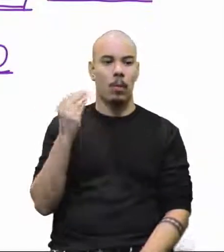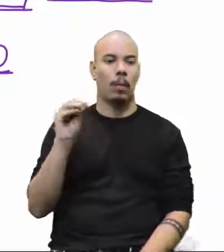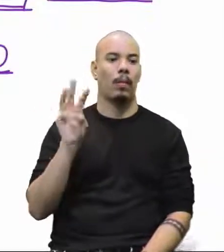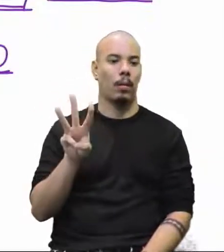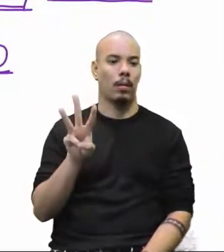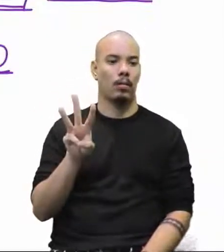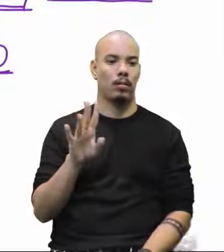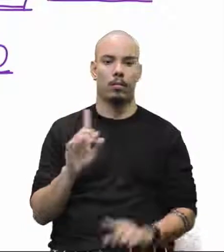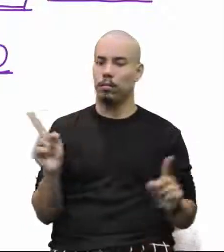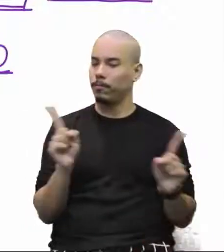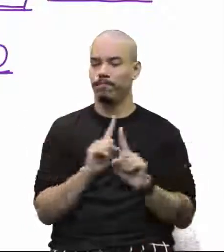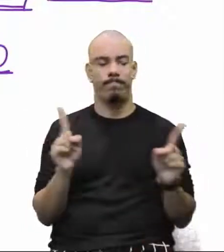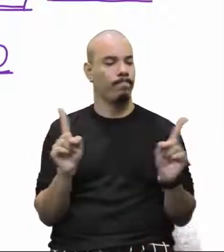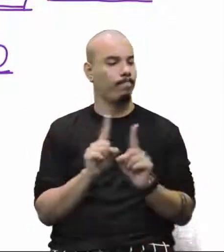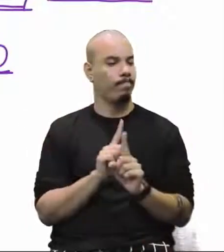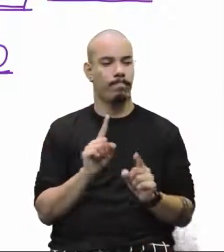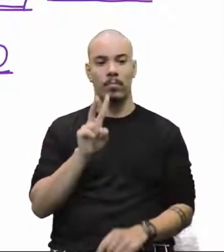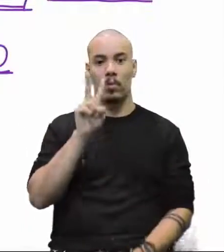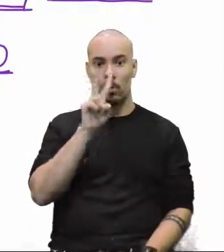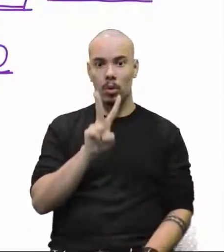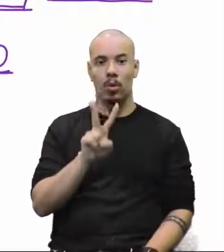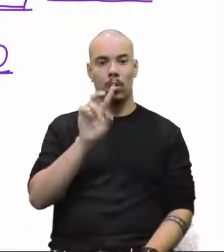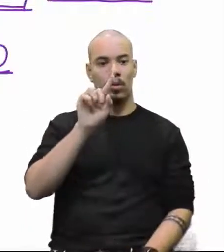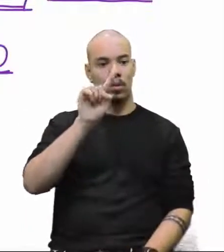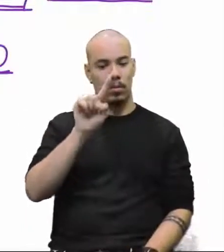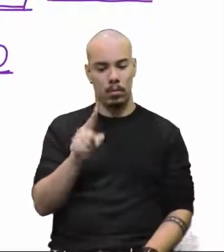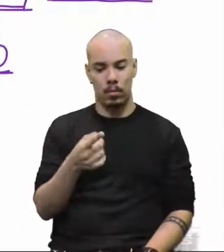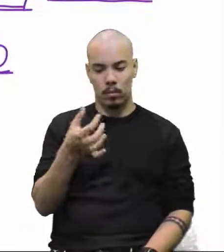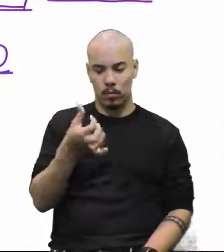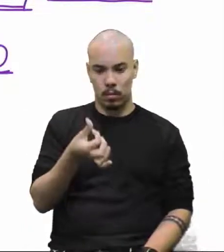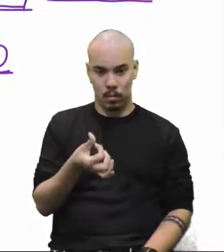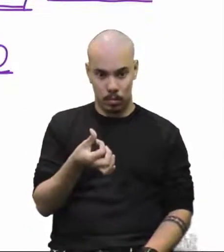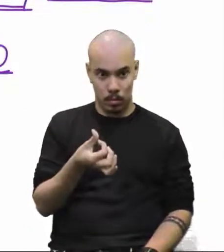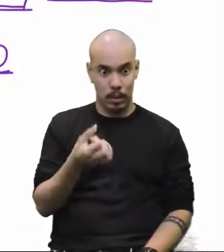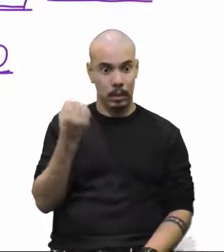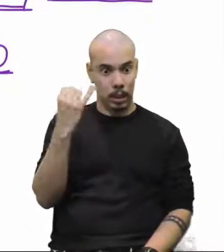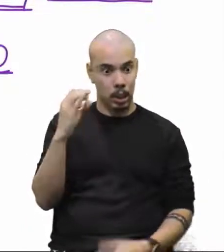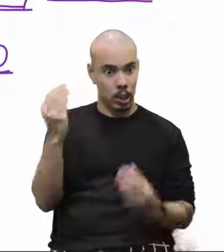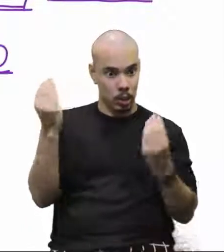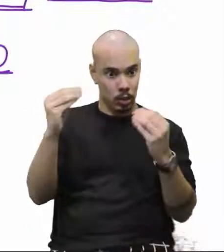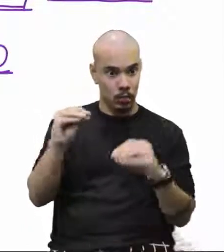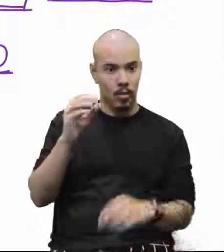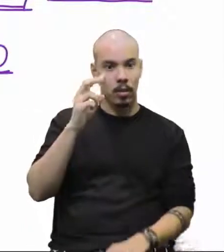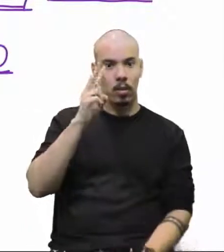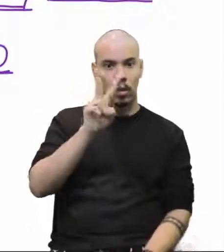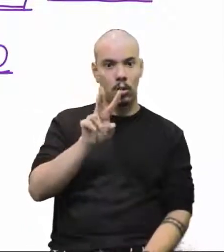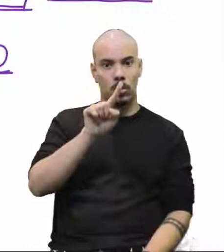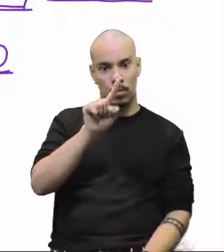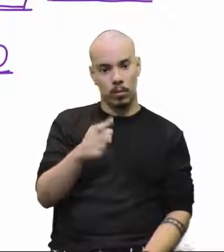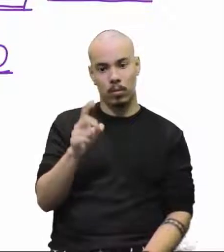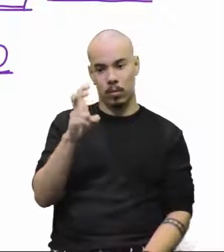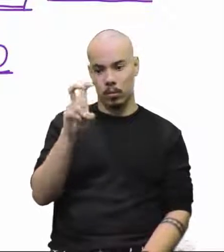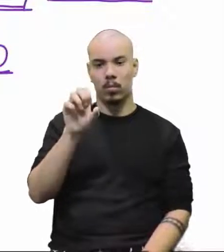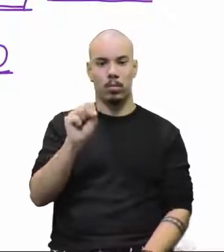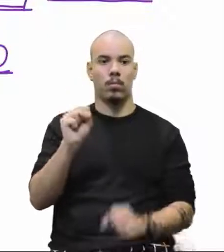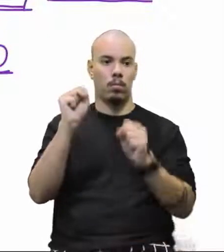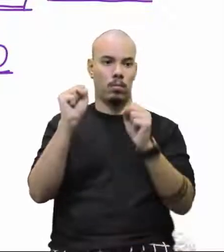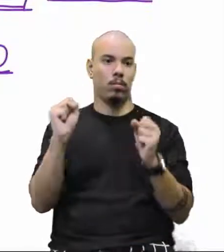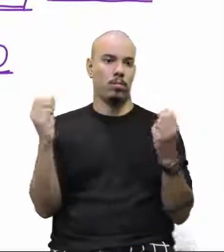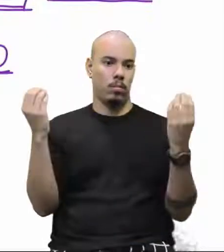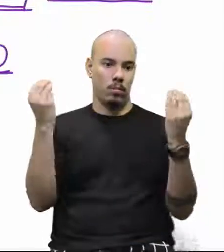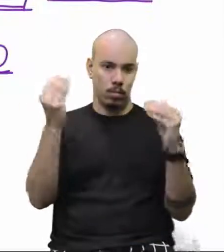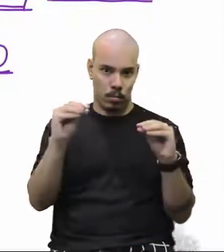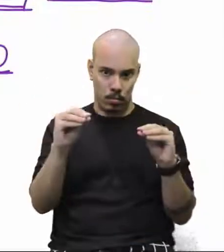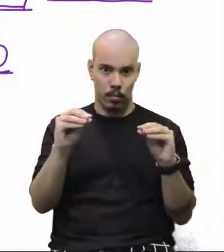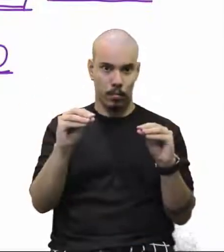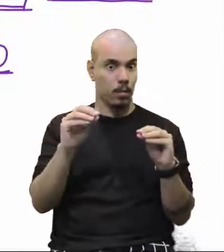em hipótese nenhuma. Se tivesse o 2,58 aí, você poderia marcar. Sim. Porque também era aproximado, não